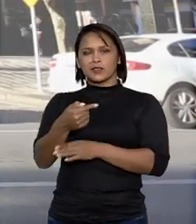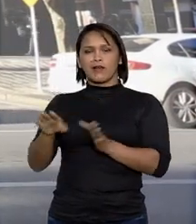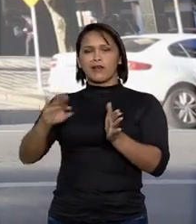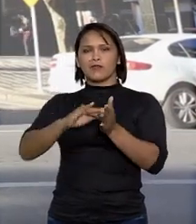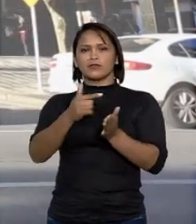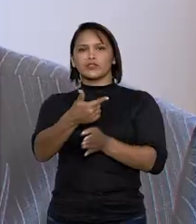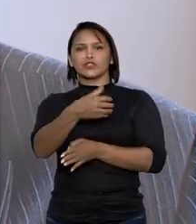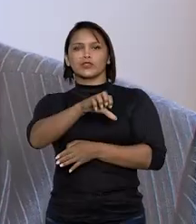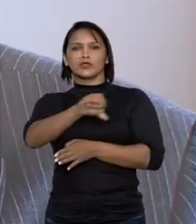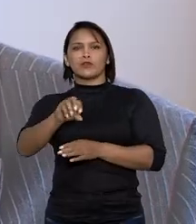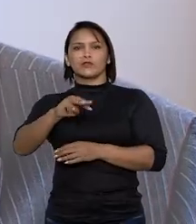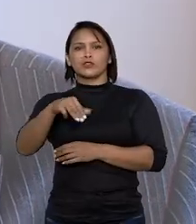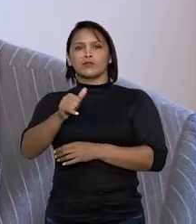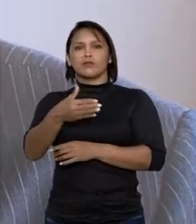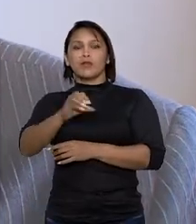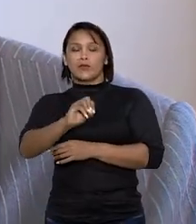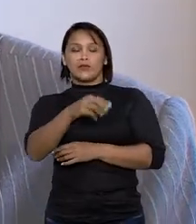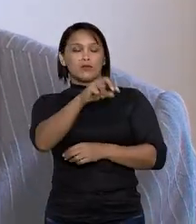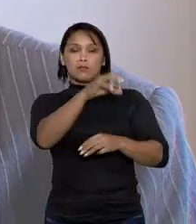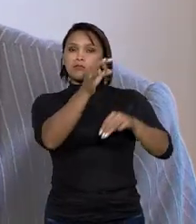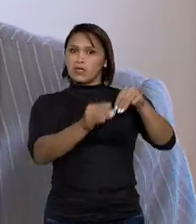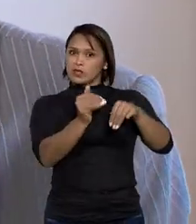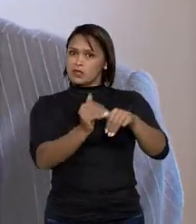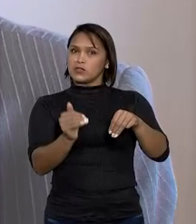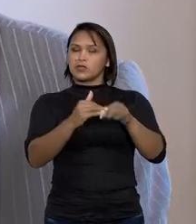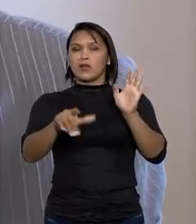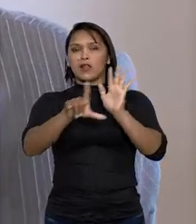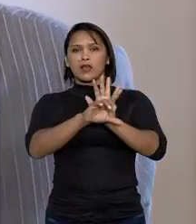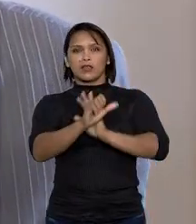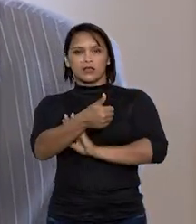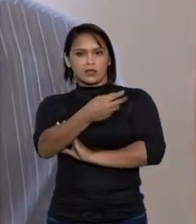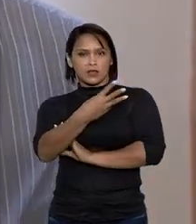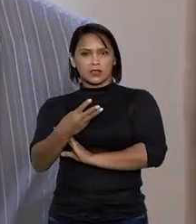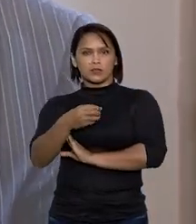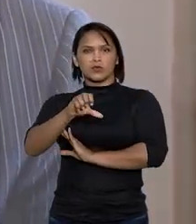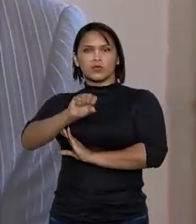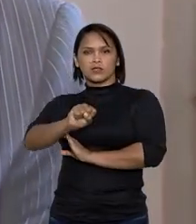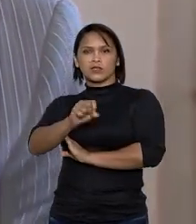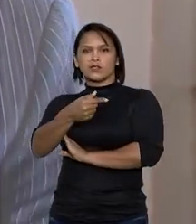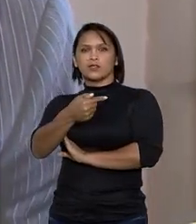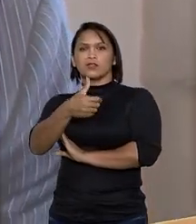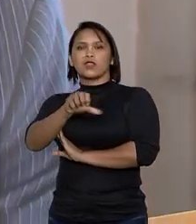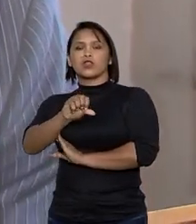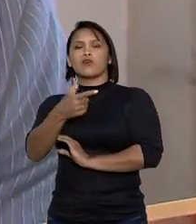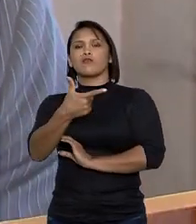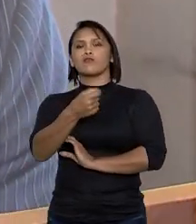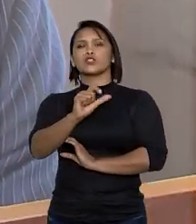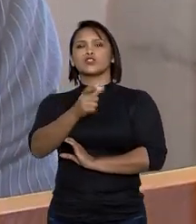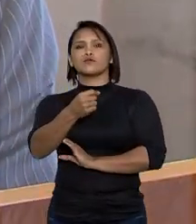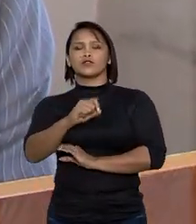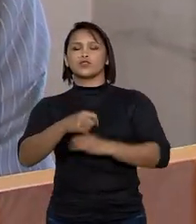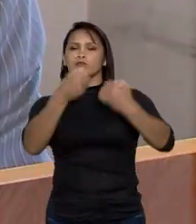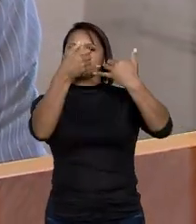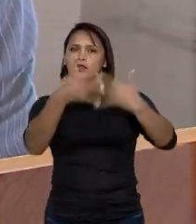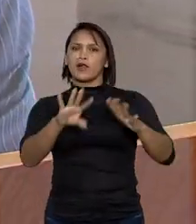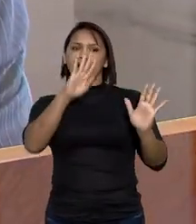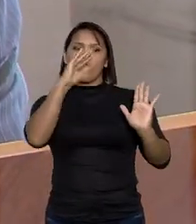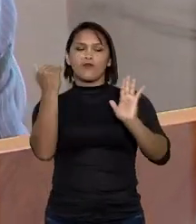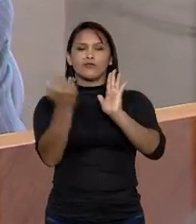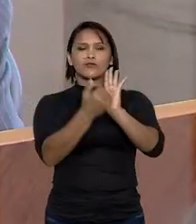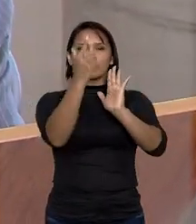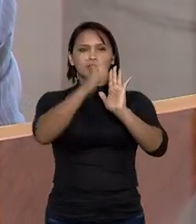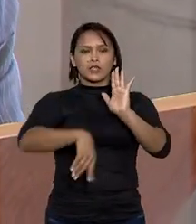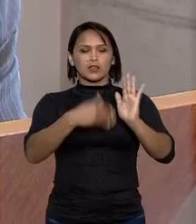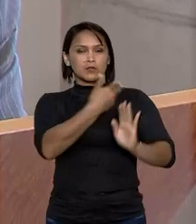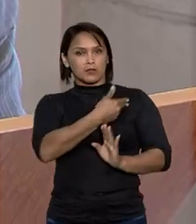a 29 de Maio segundo o ministro a lei 13979 de 2020 é Clara ao definir